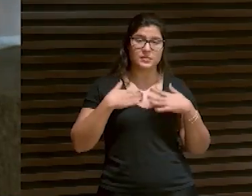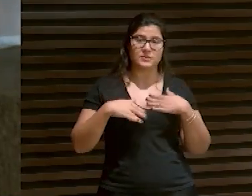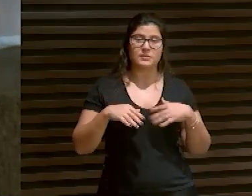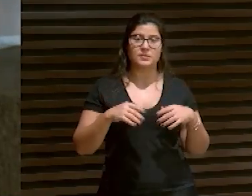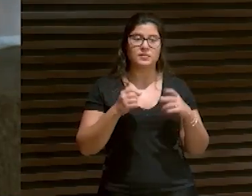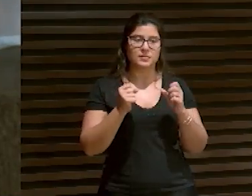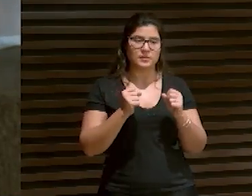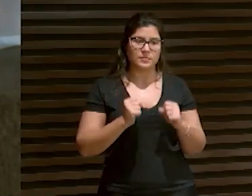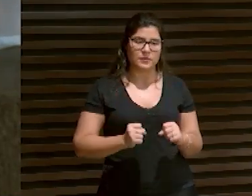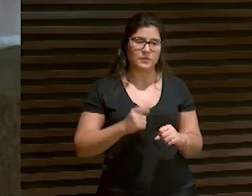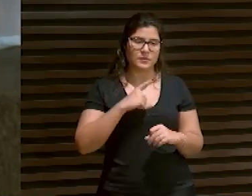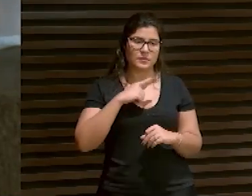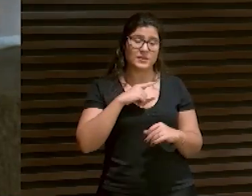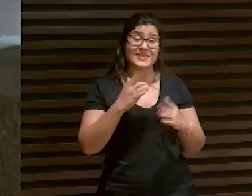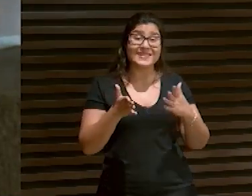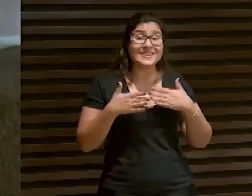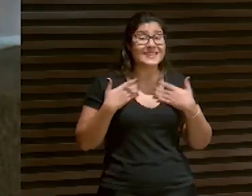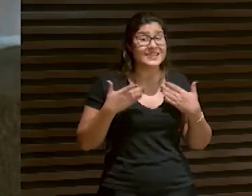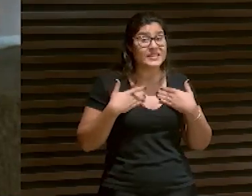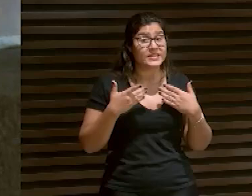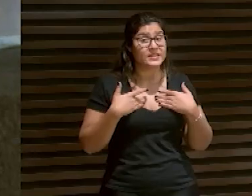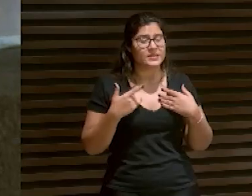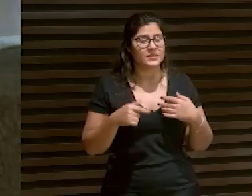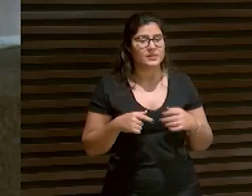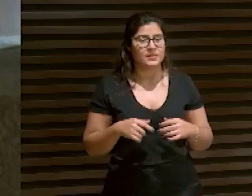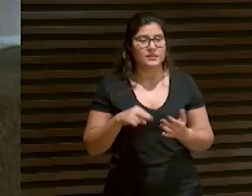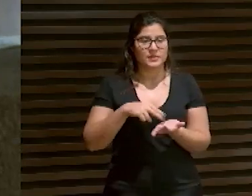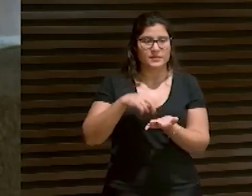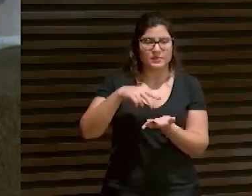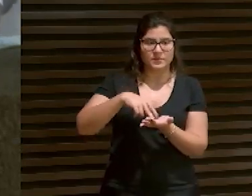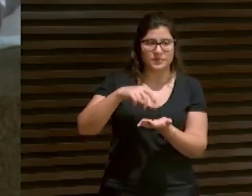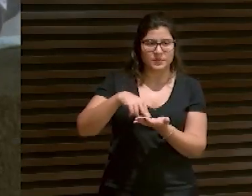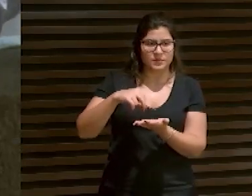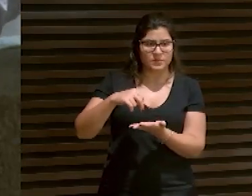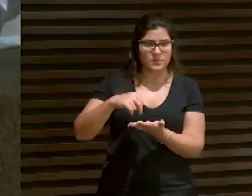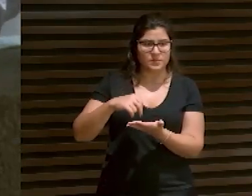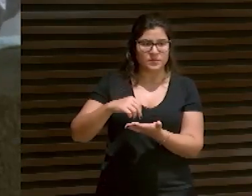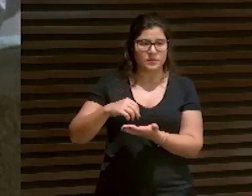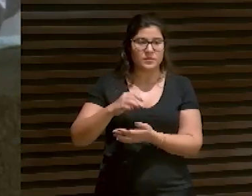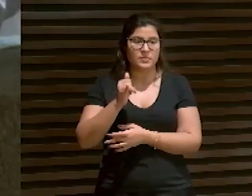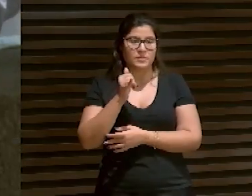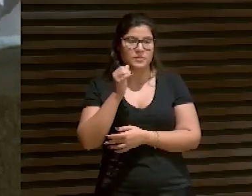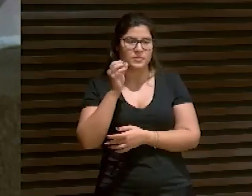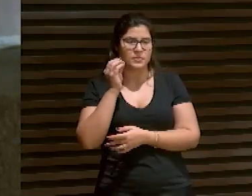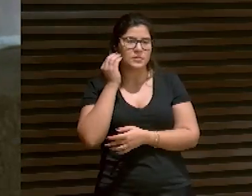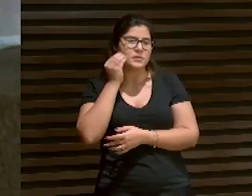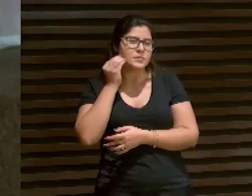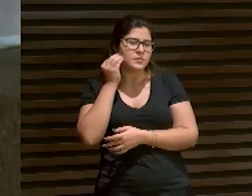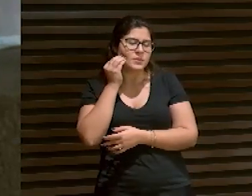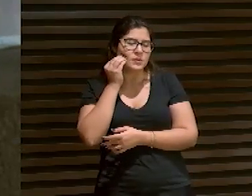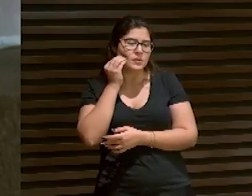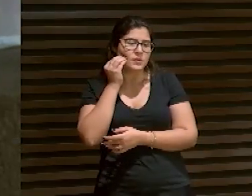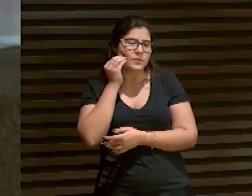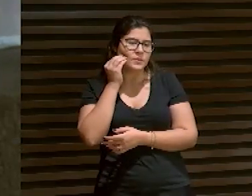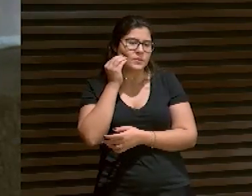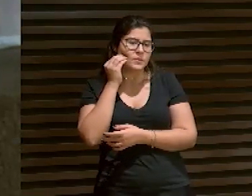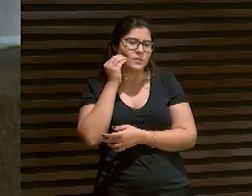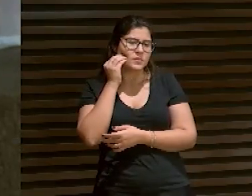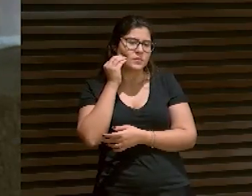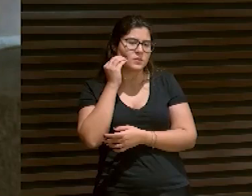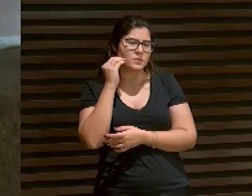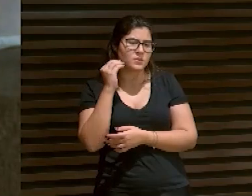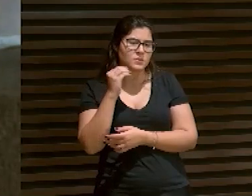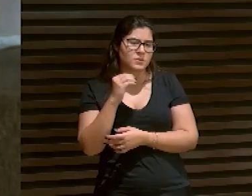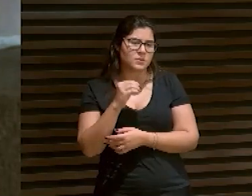a alegria, irmãos, que nós podemos desfrutar, mesmo que muitas vezes em sofrimento, mas ainda assim, irmãos, nunca